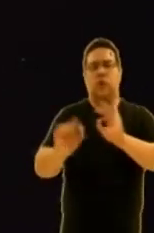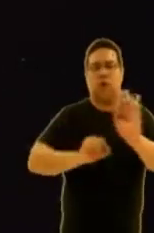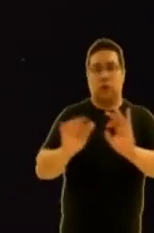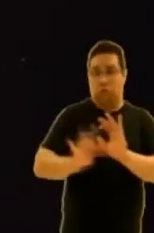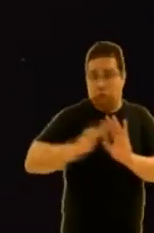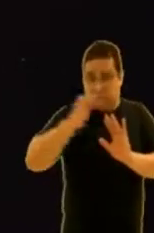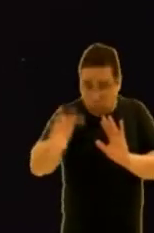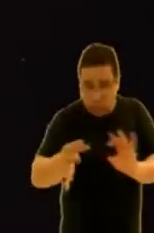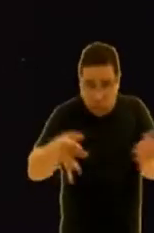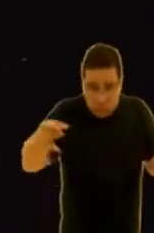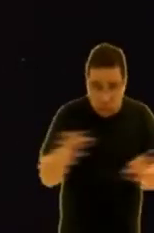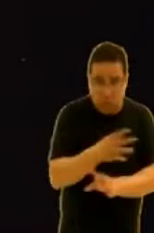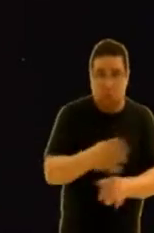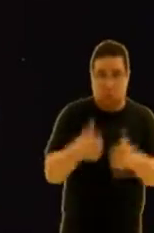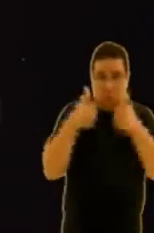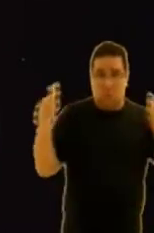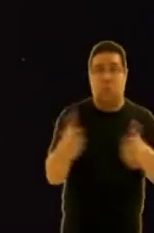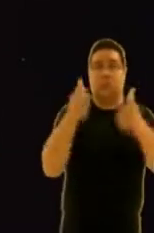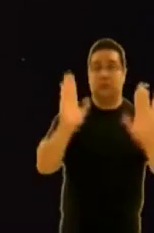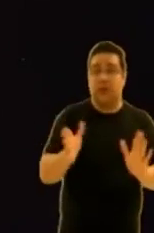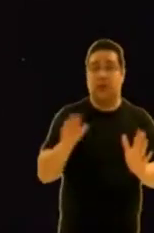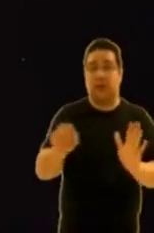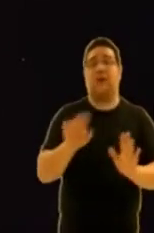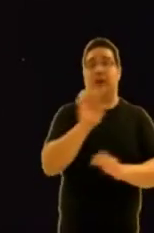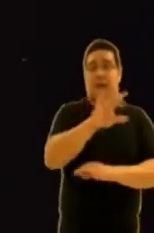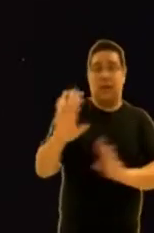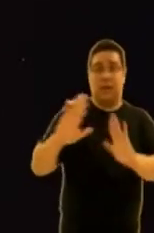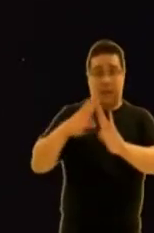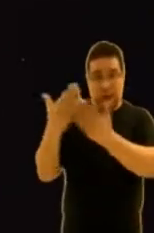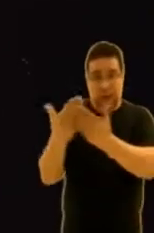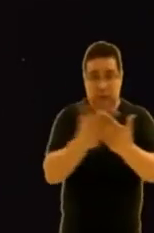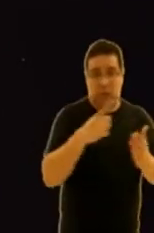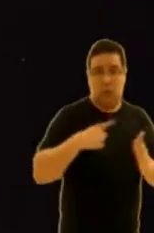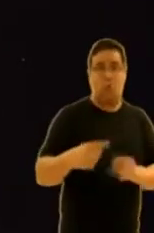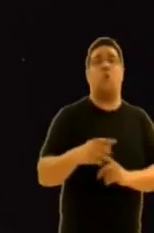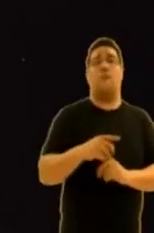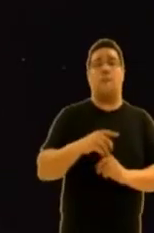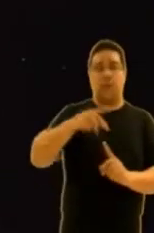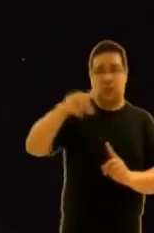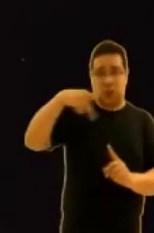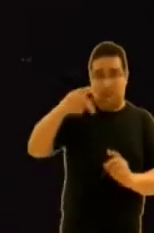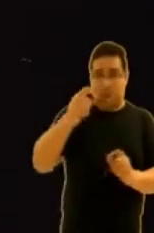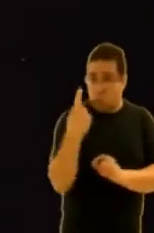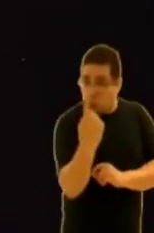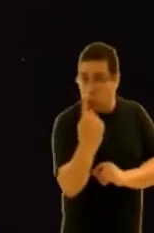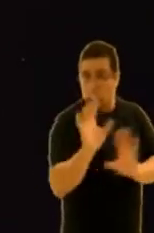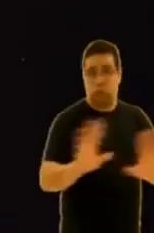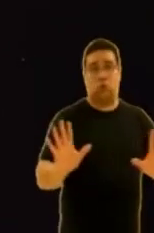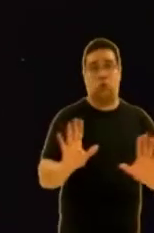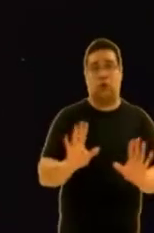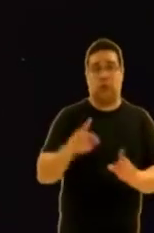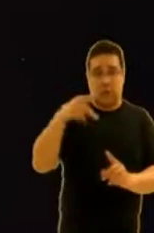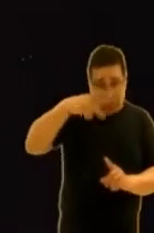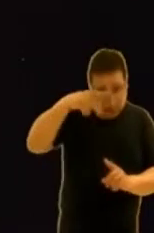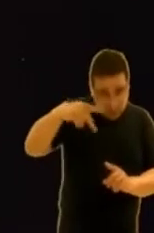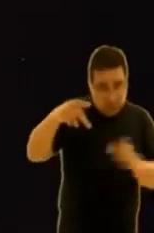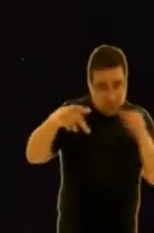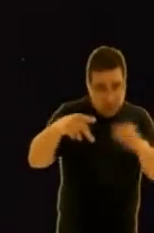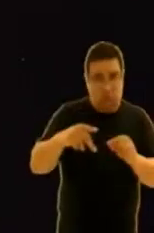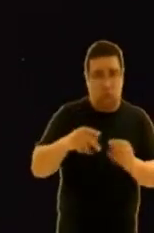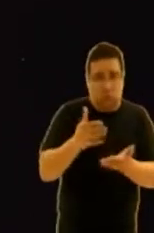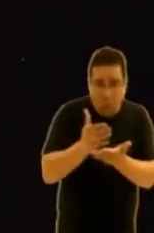plenamente em utilização pelas escolas, é que a escola tenha um planejamento único e que esse planejamento